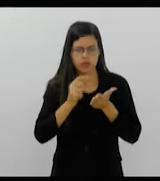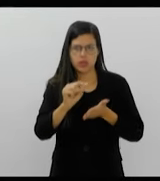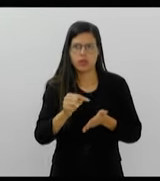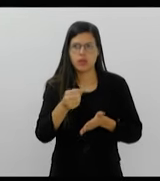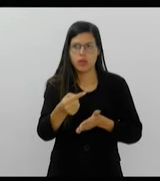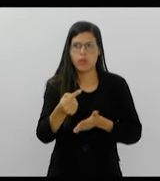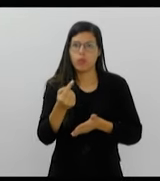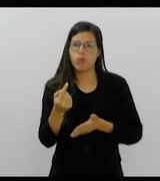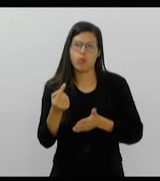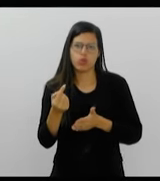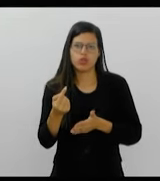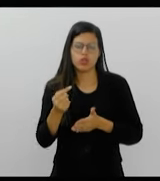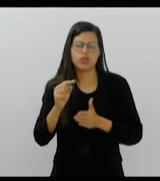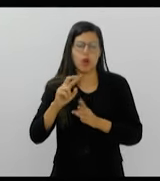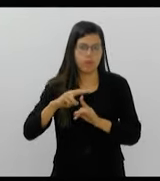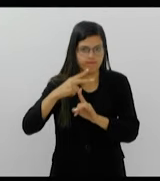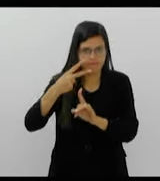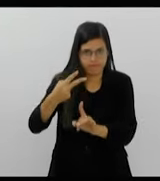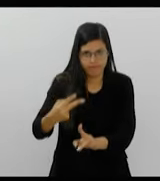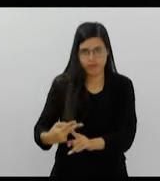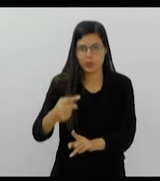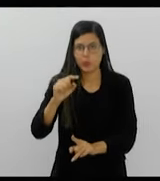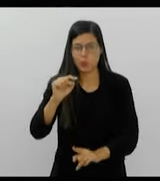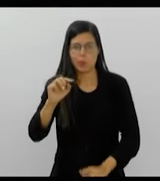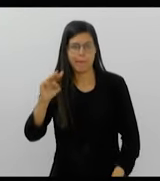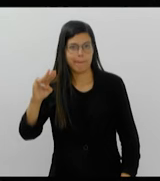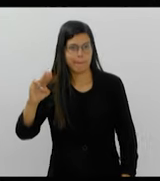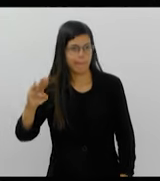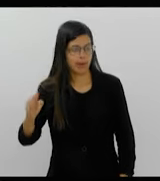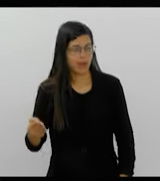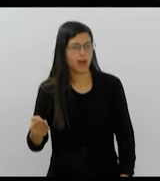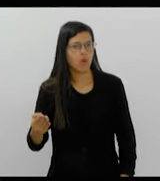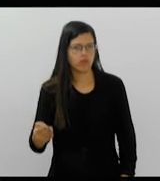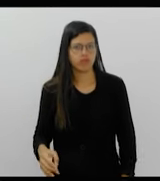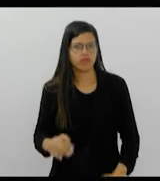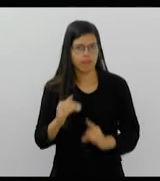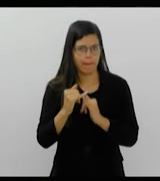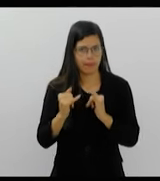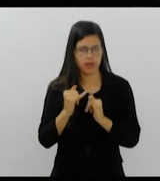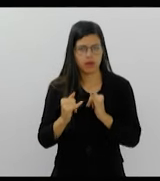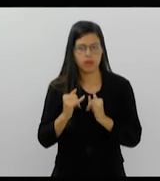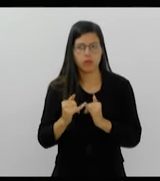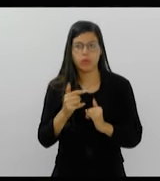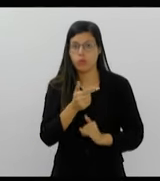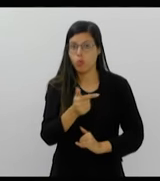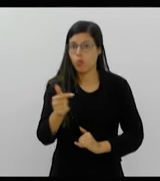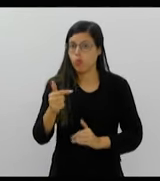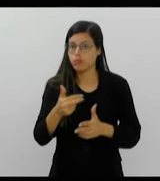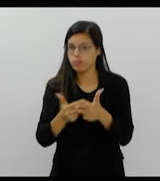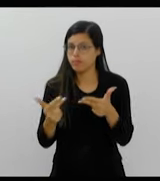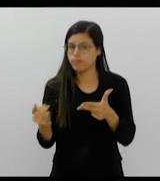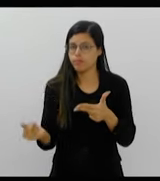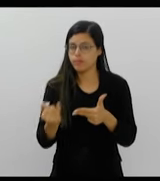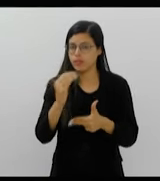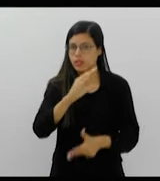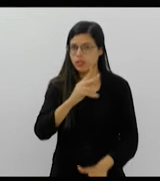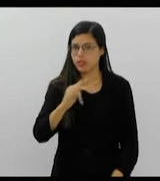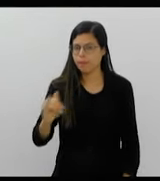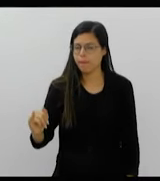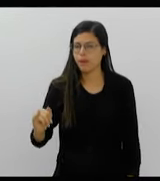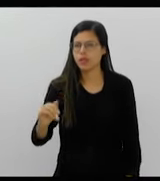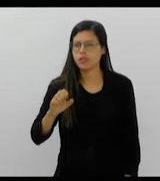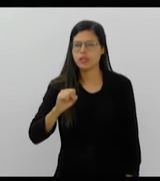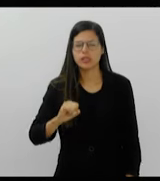para 1,5 bilhão. Outra recomendação importante daquela CPI, que, salvo erro de memória,